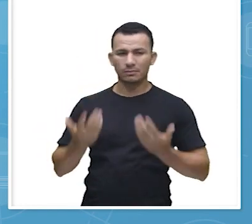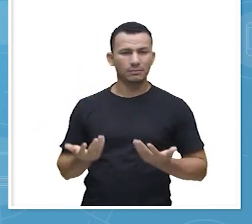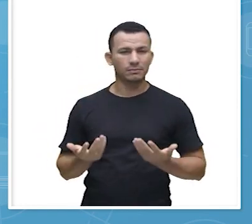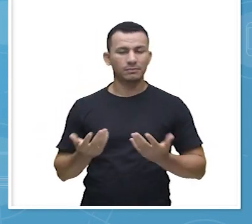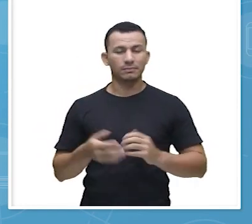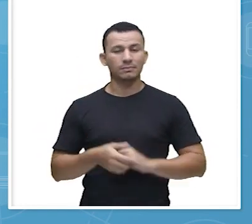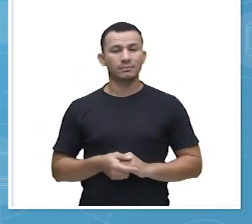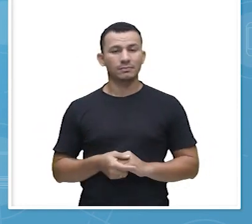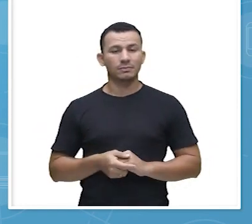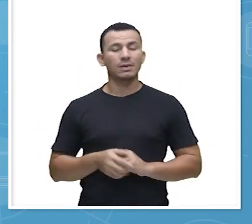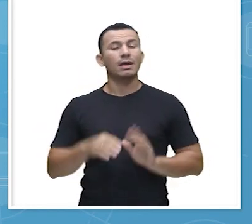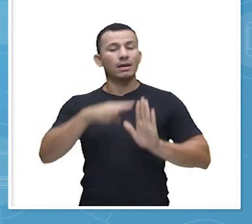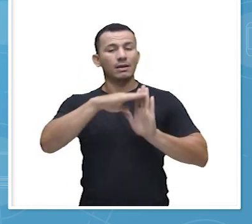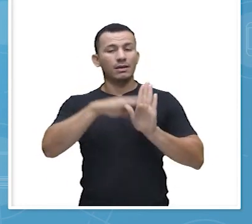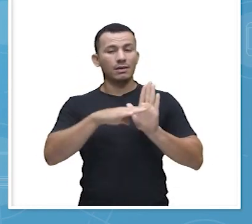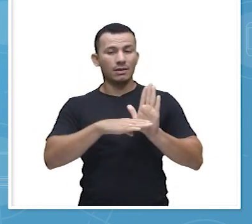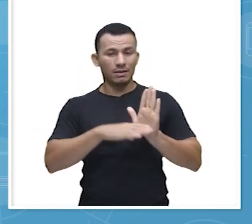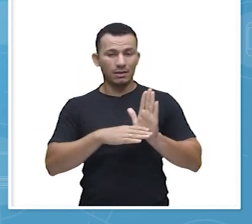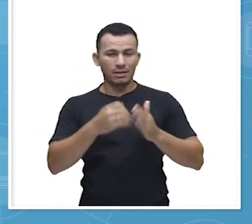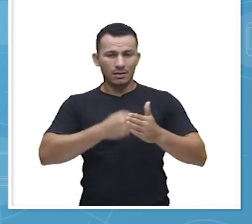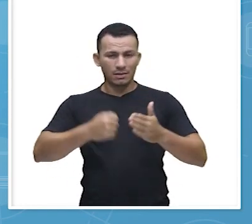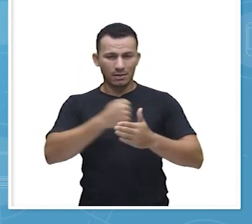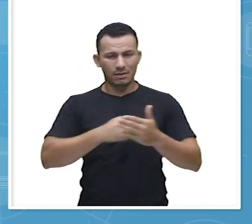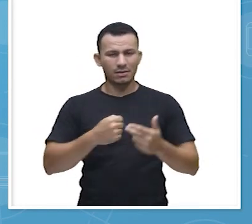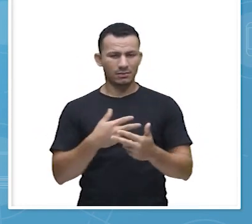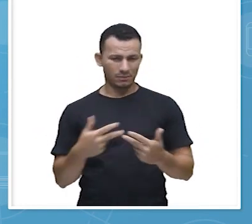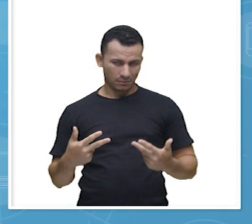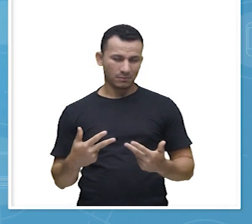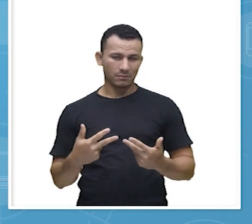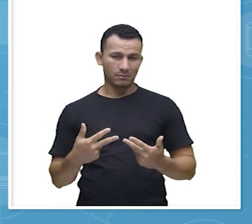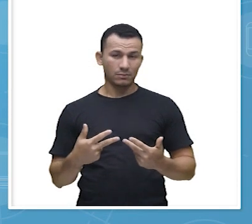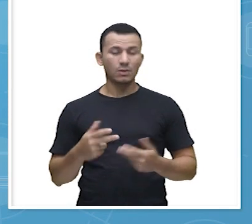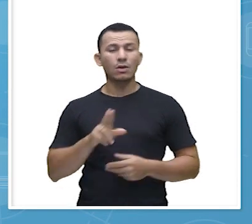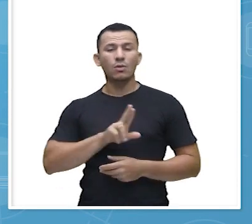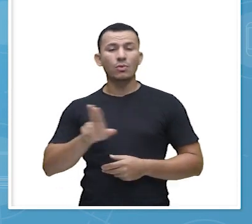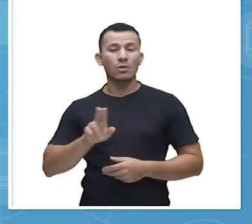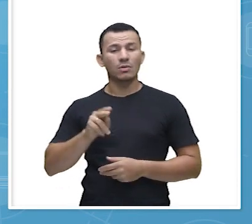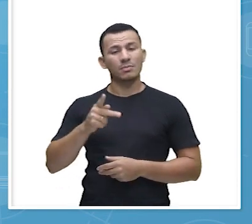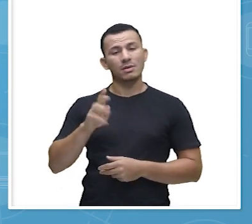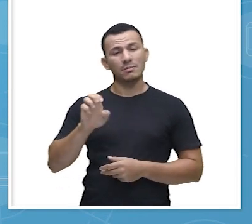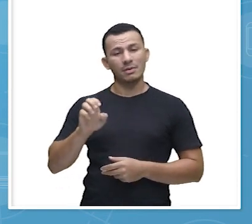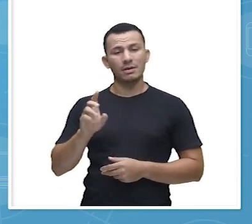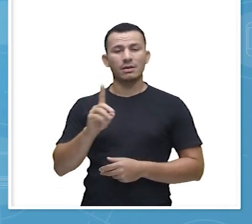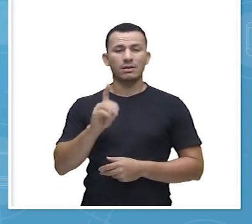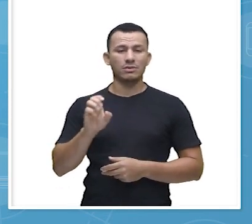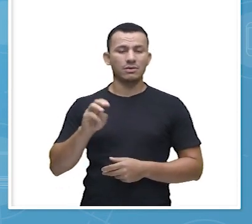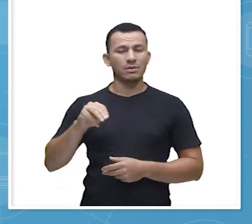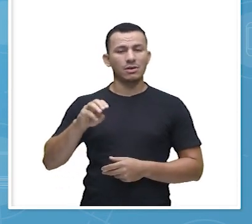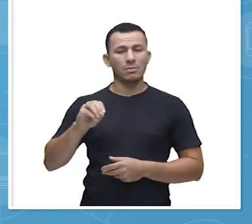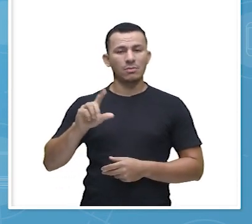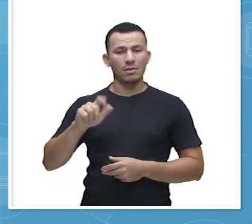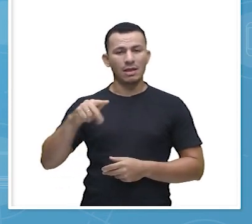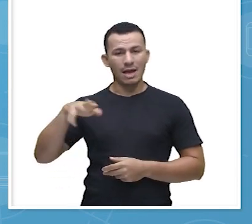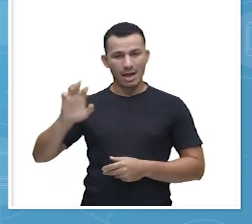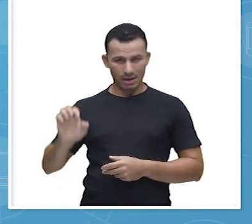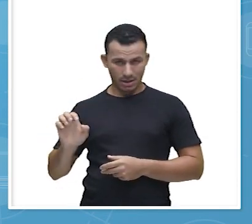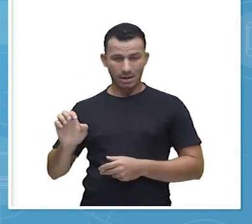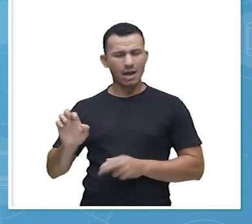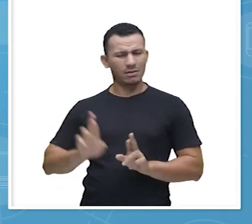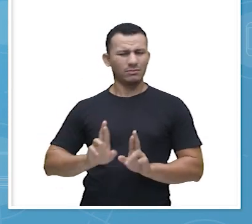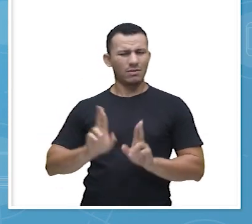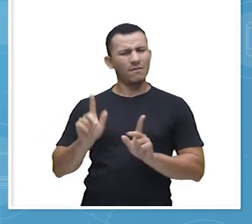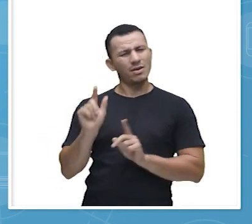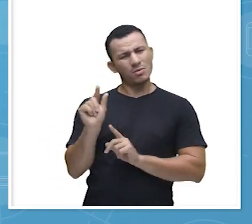texto de receita culinária para fazer uma comida chamada pé de moleque. É um pé de moleque um pouquinho diferente do nosso regional